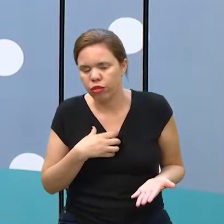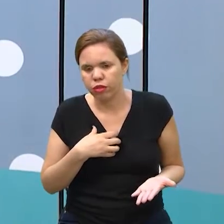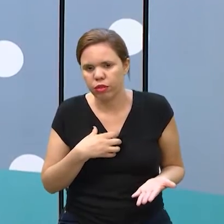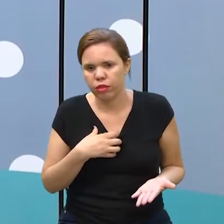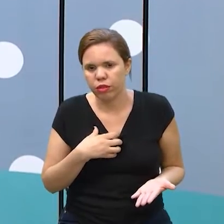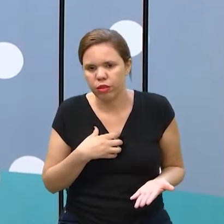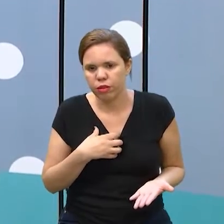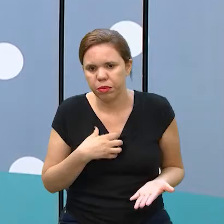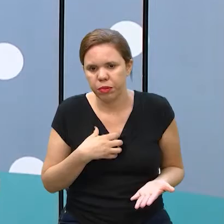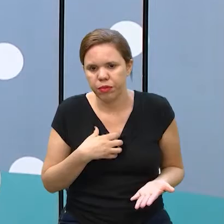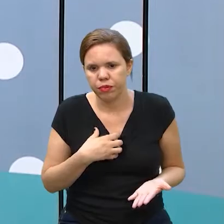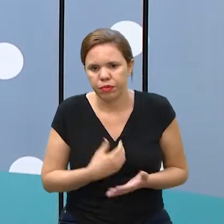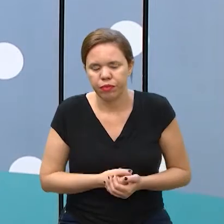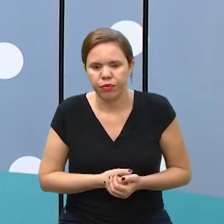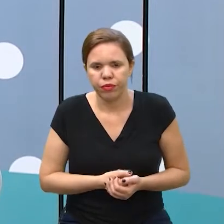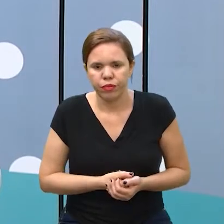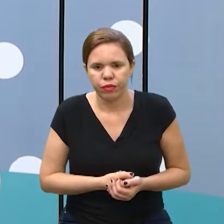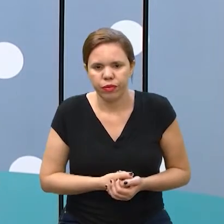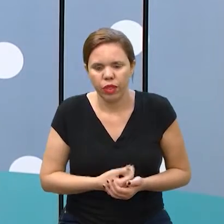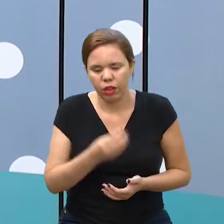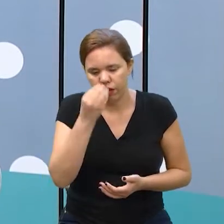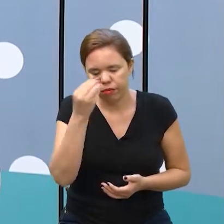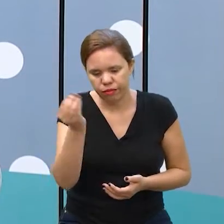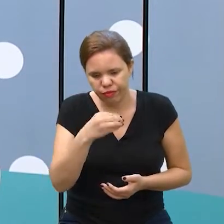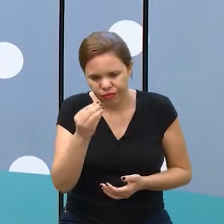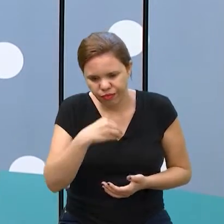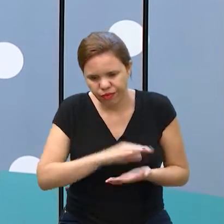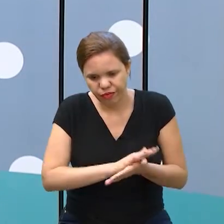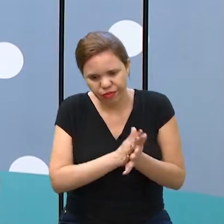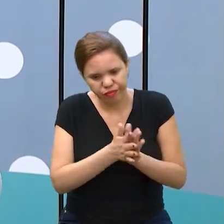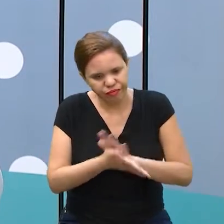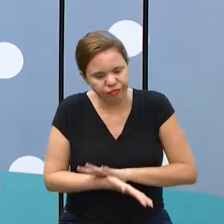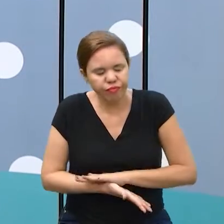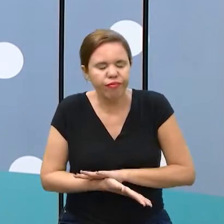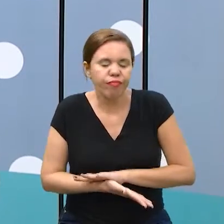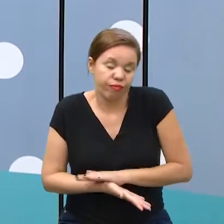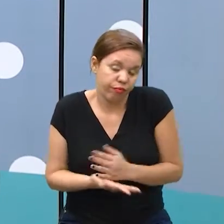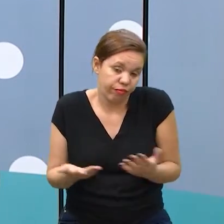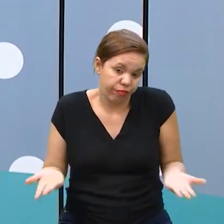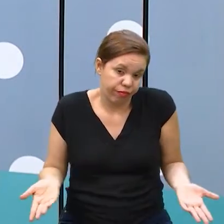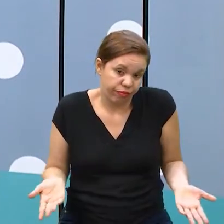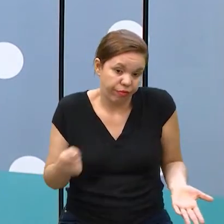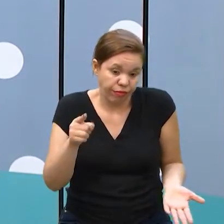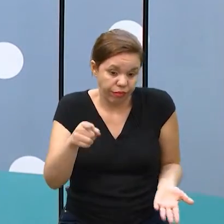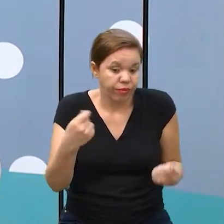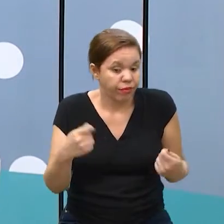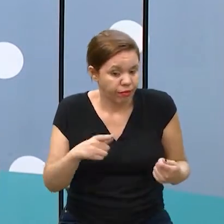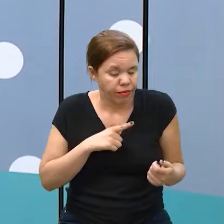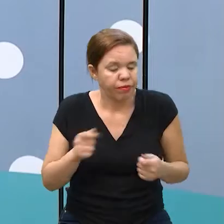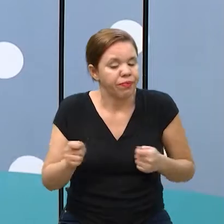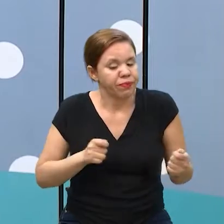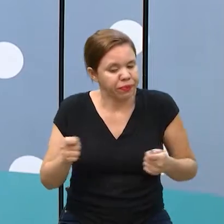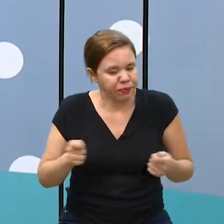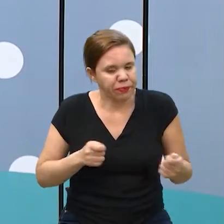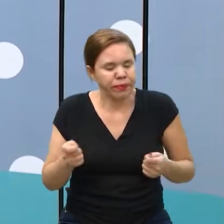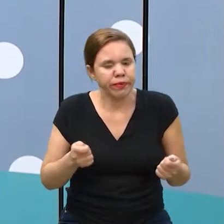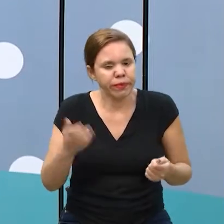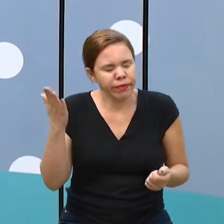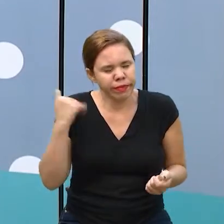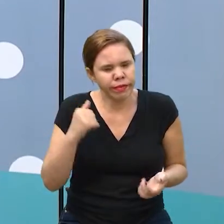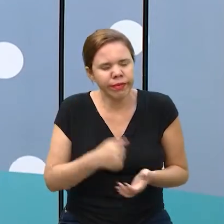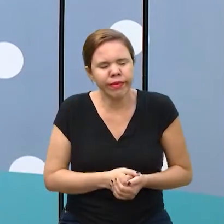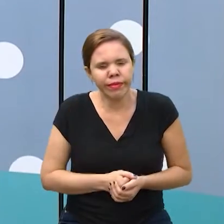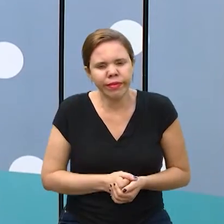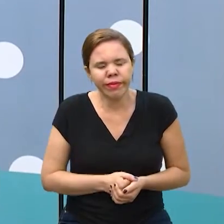maneiras que possam, de alguma forma, te ofender ou te agredir, te machucar. Então, você tem um equilíbrio